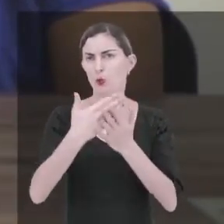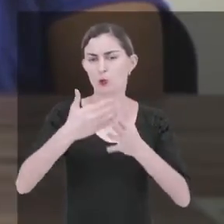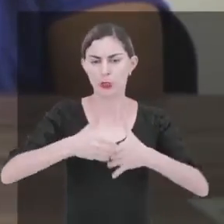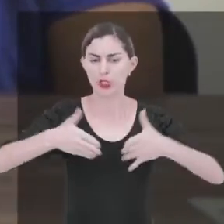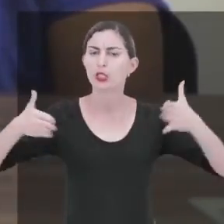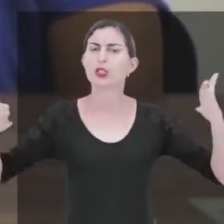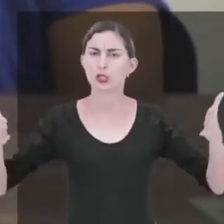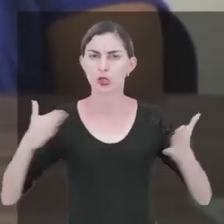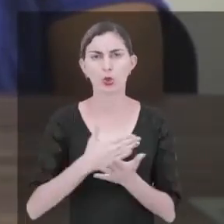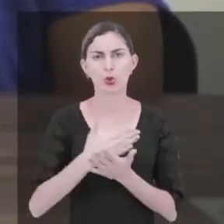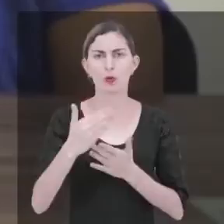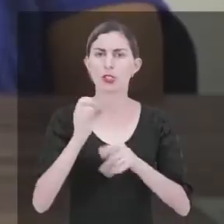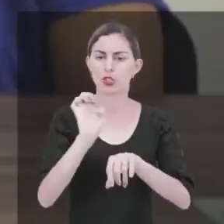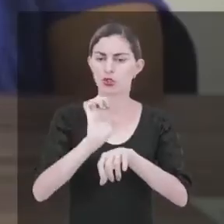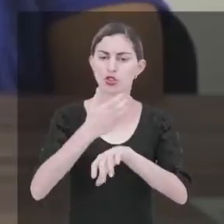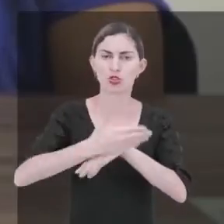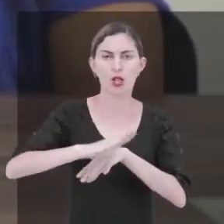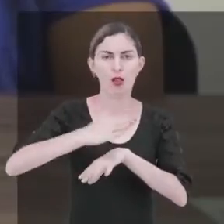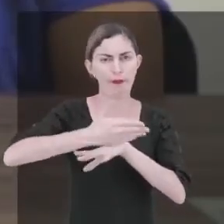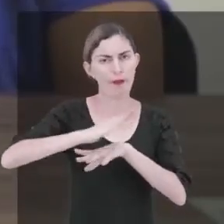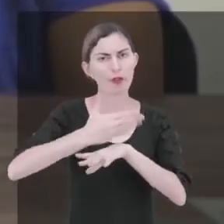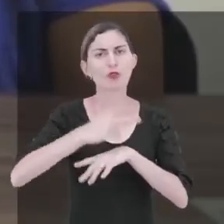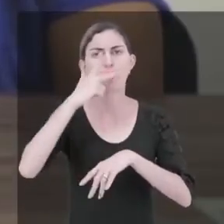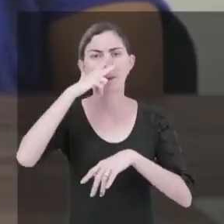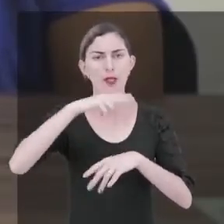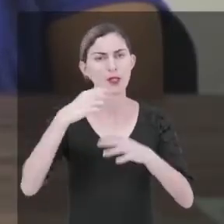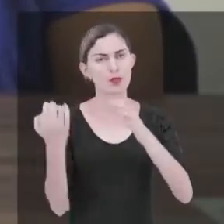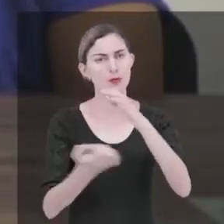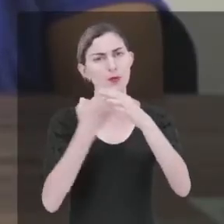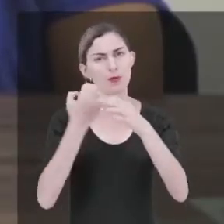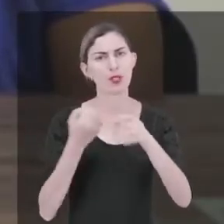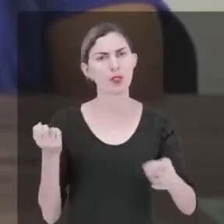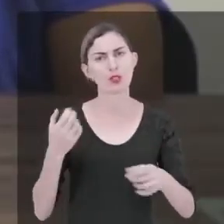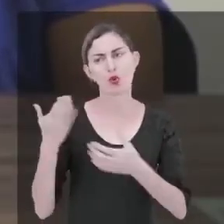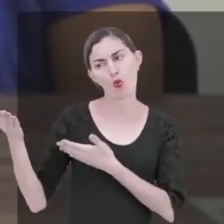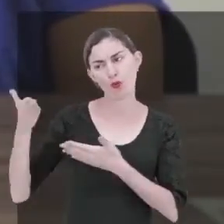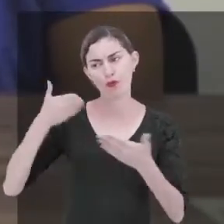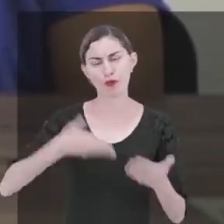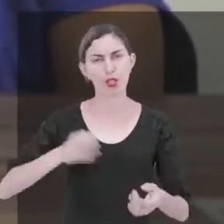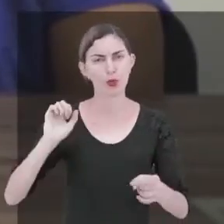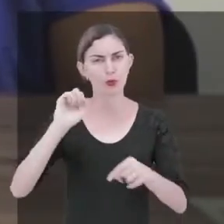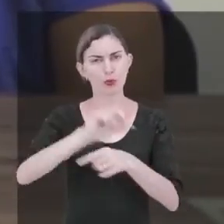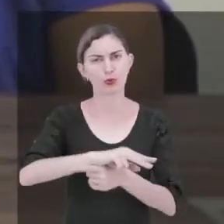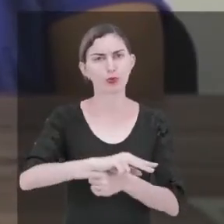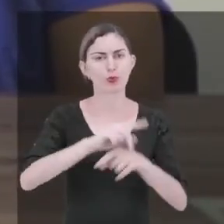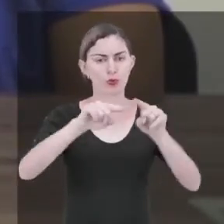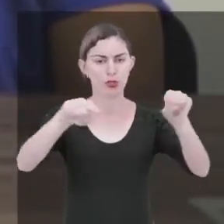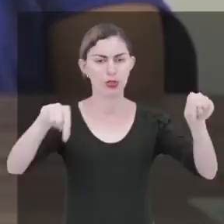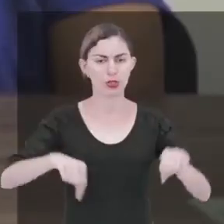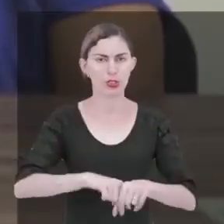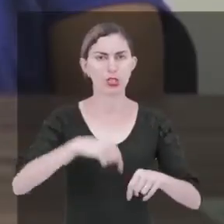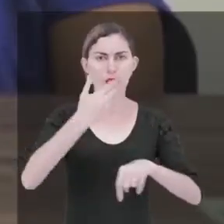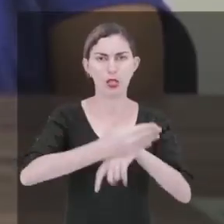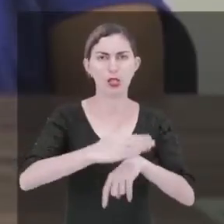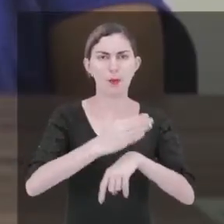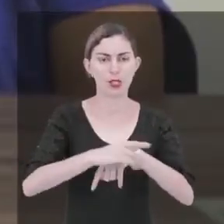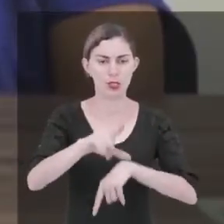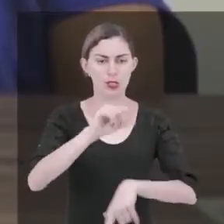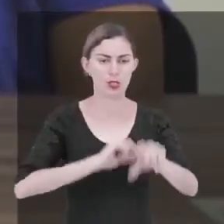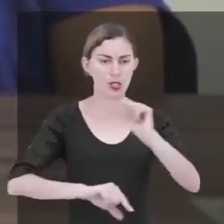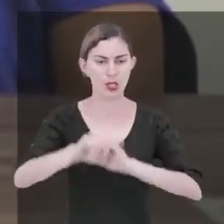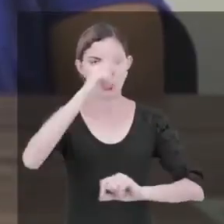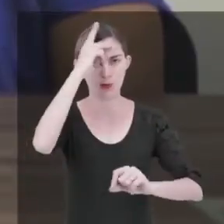de grande porte. Comecei como estagiária e nessa mesma empresa fui convidada a assumir o setor de treinamento e seleção de